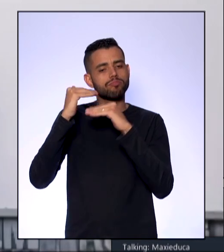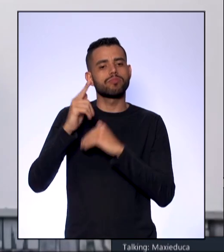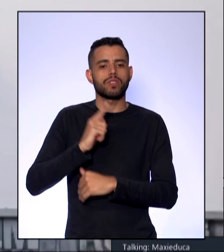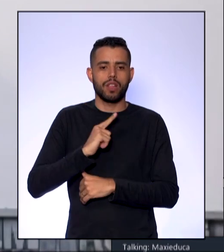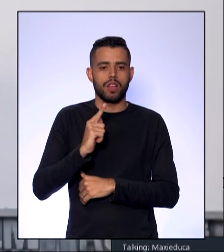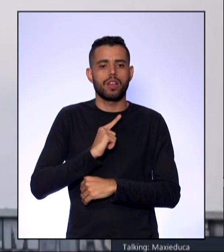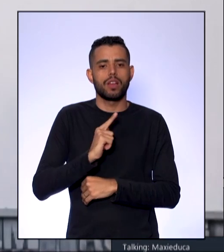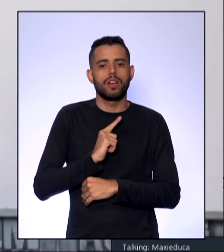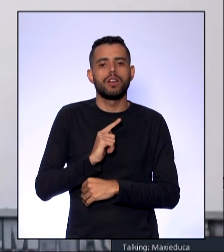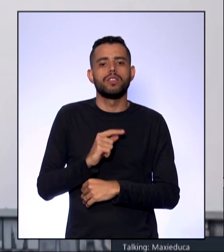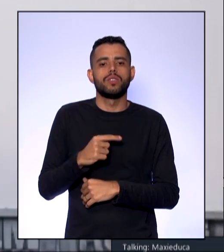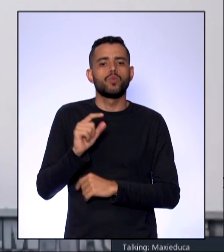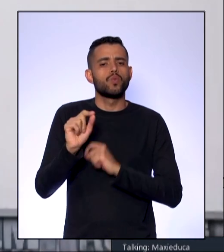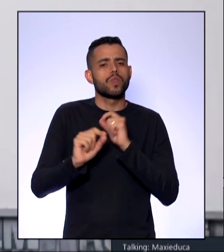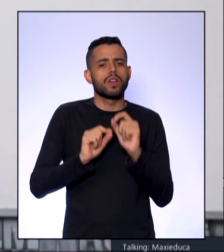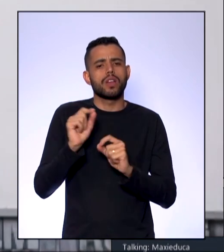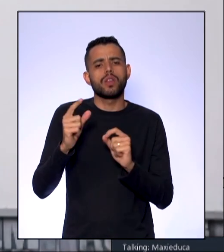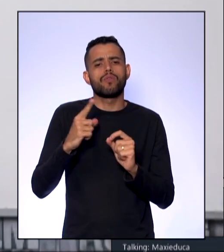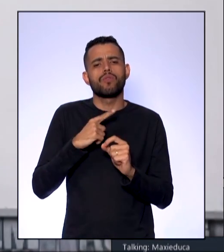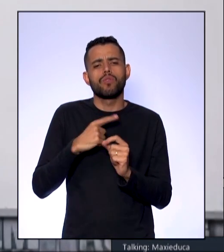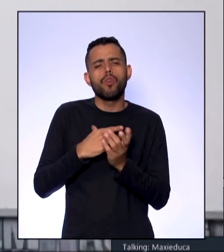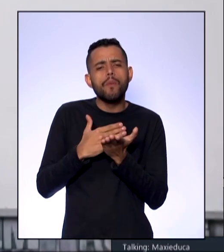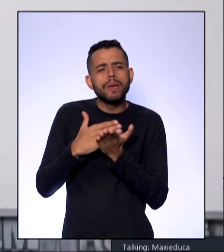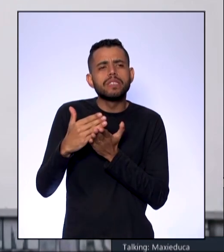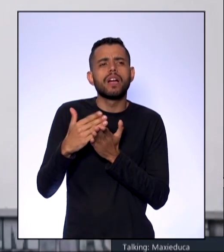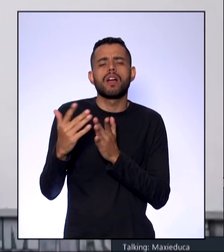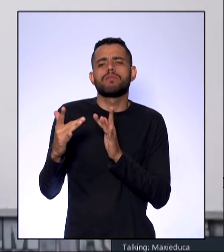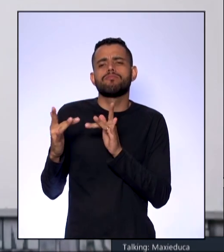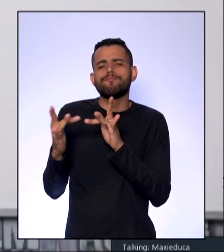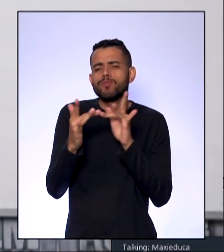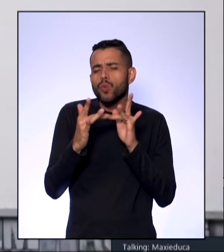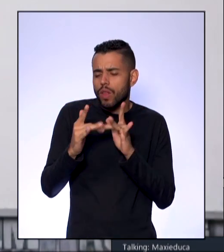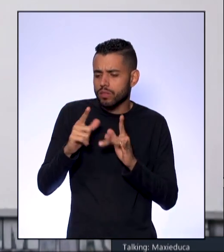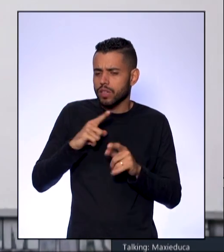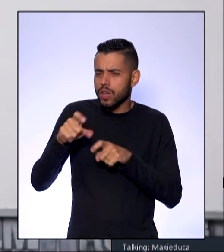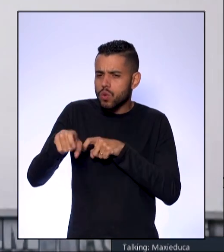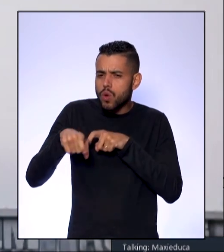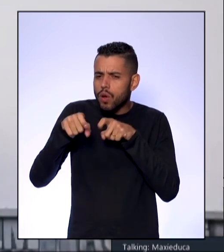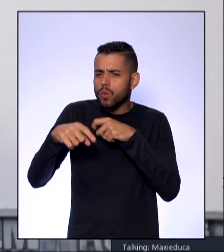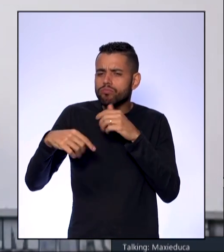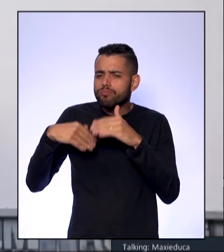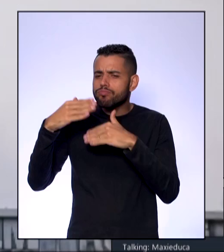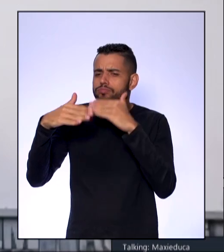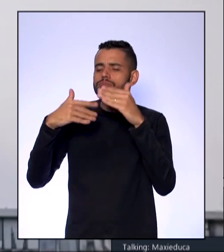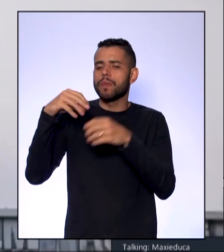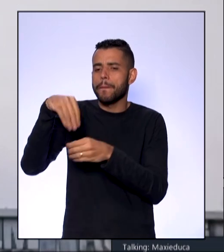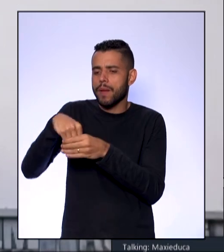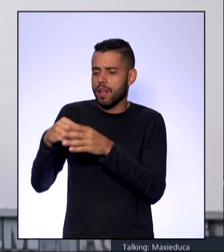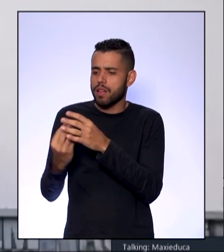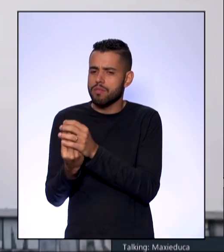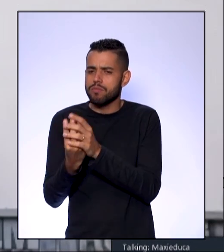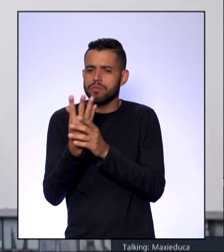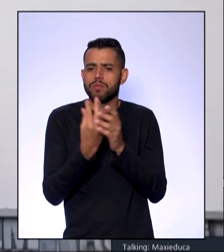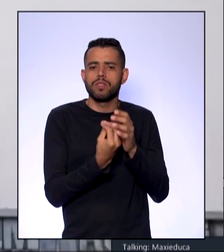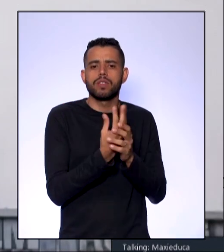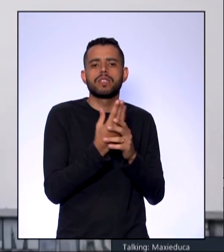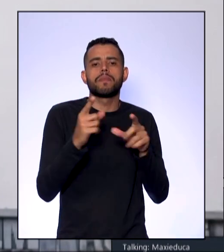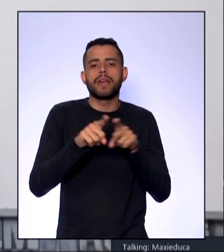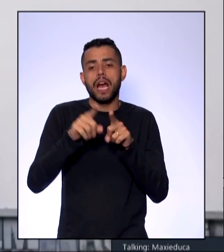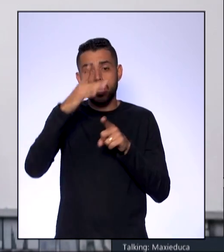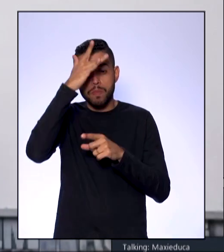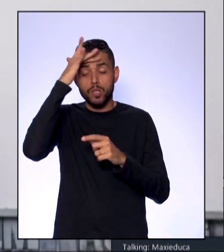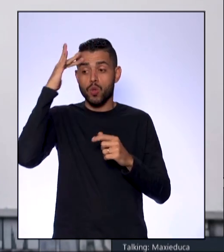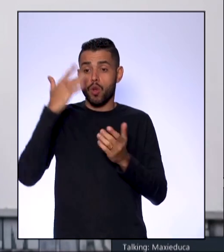eu já vou conviver com a revolução agrícola, eu já começo um processo de sedentarização, todas as